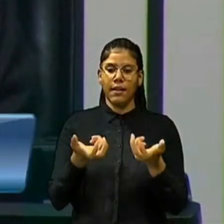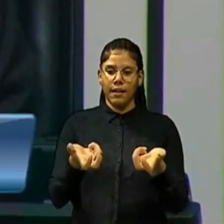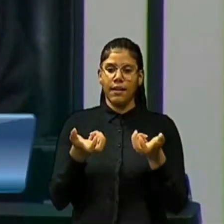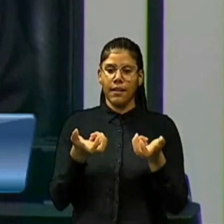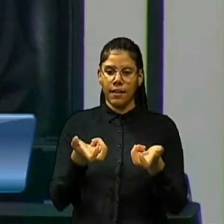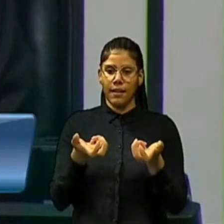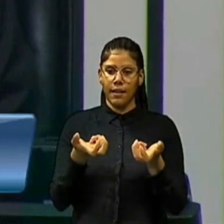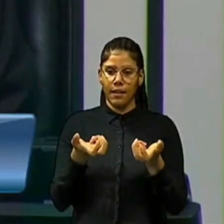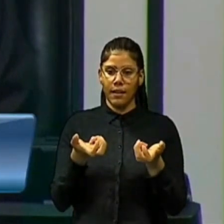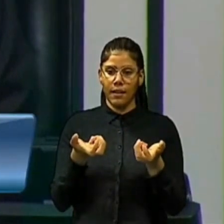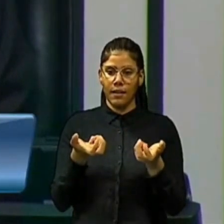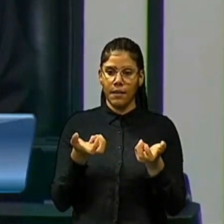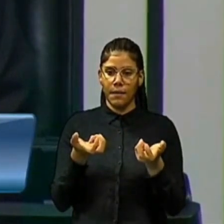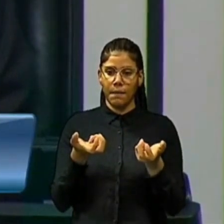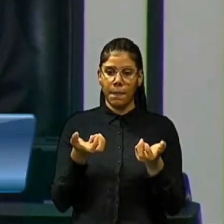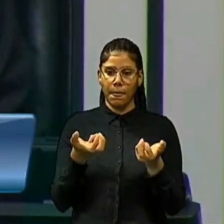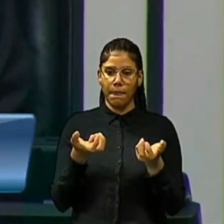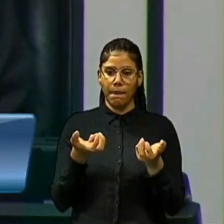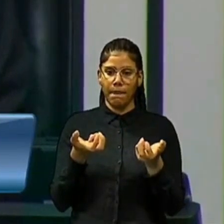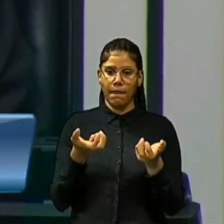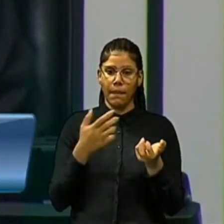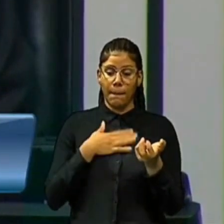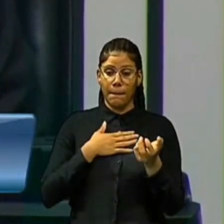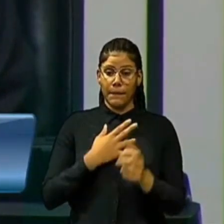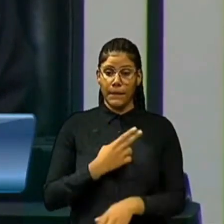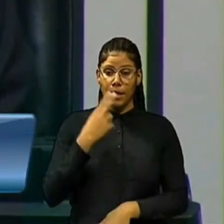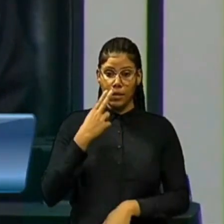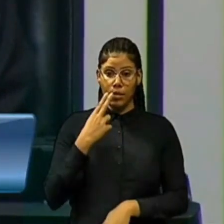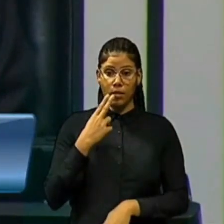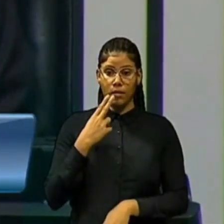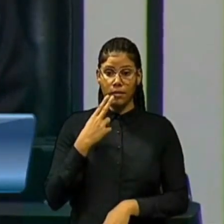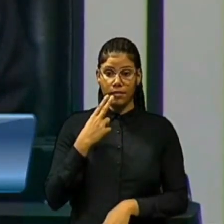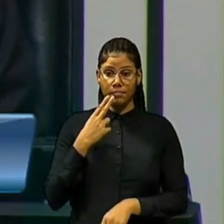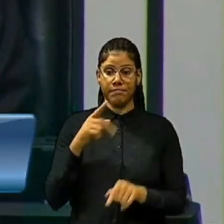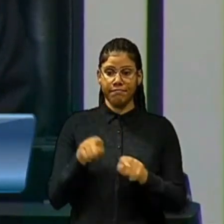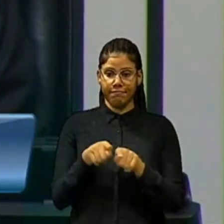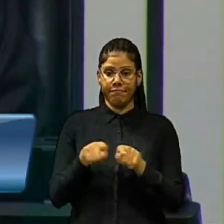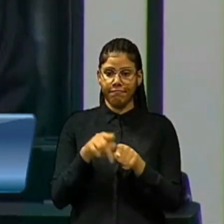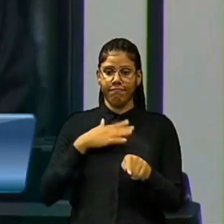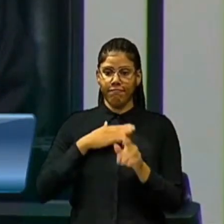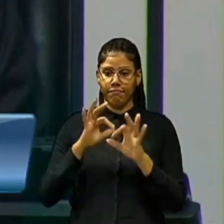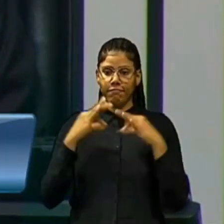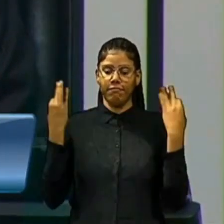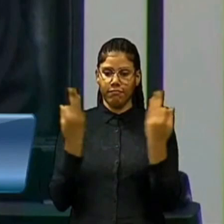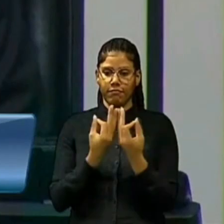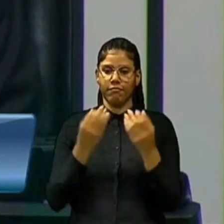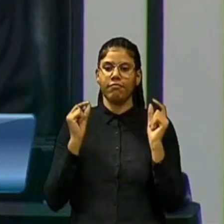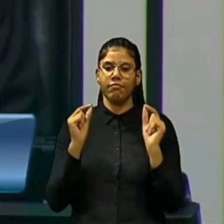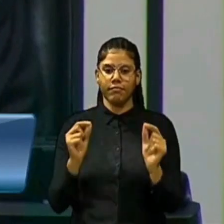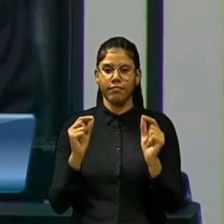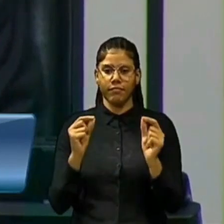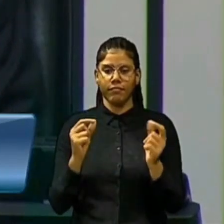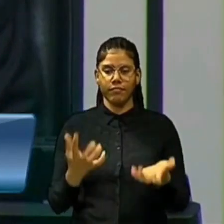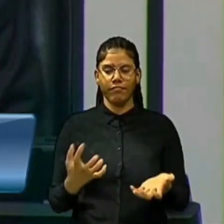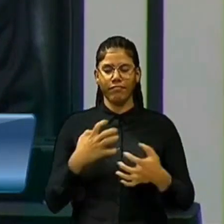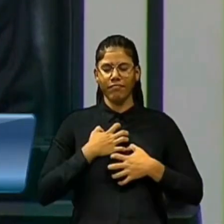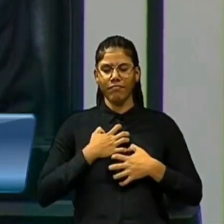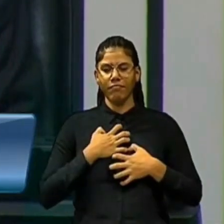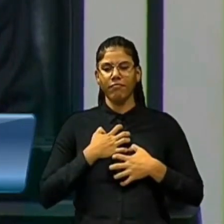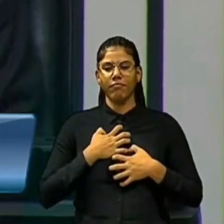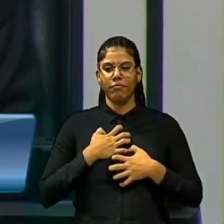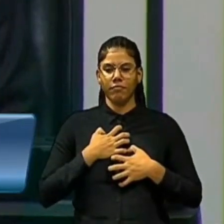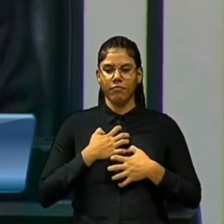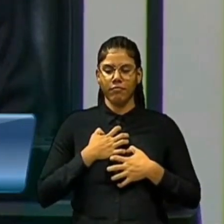apresentar, em meu nome, em nome de minha família, as condolências e o sentimento